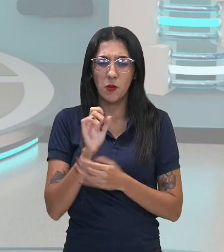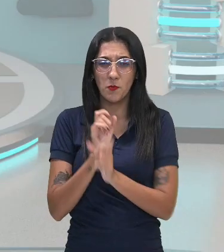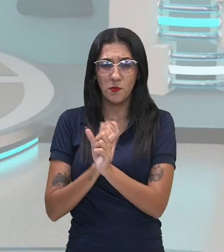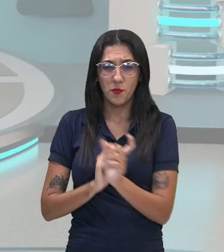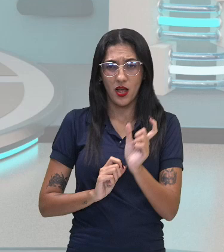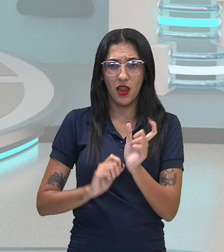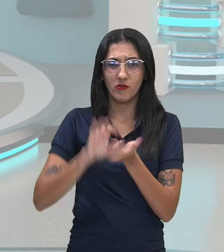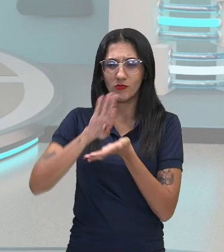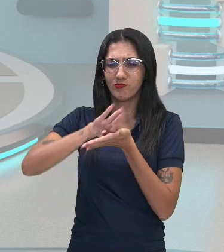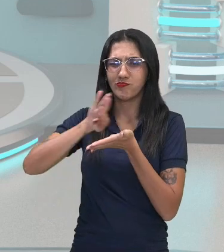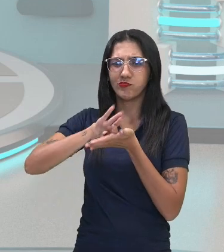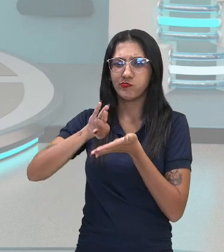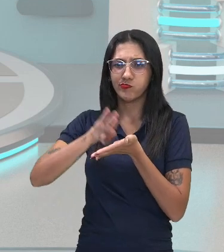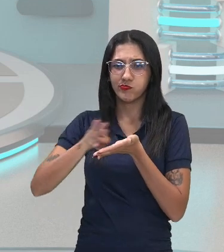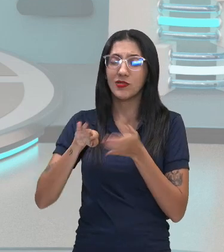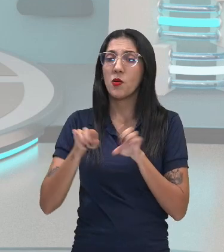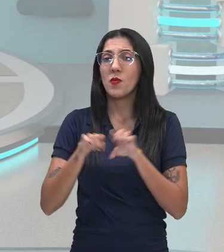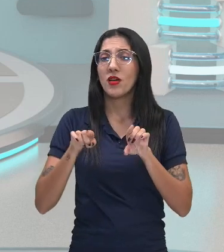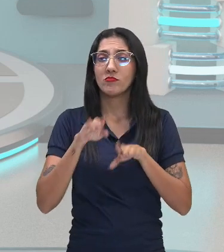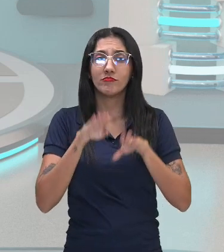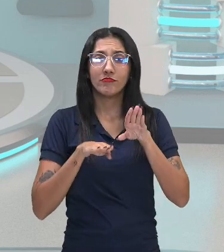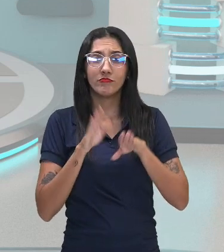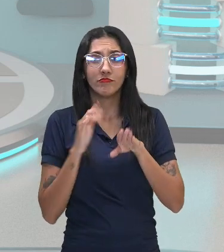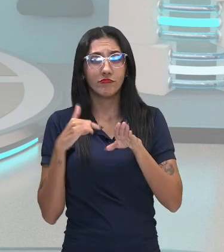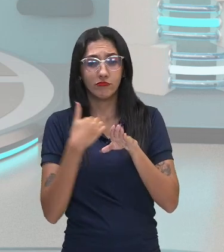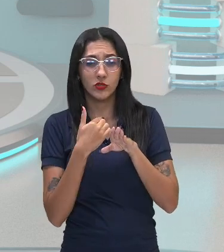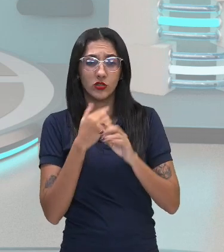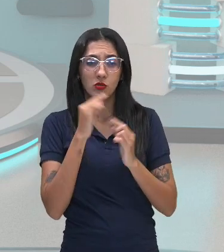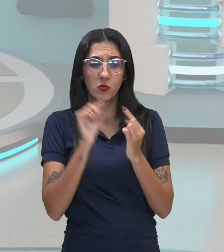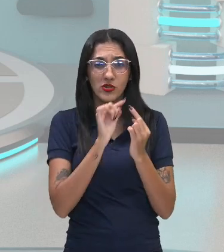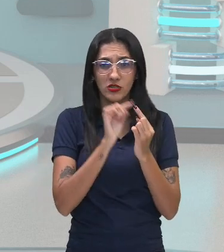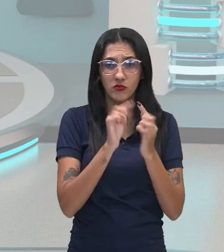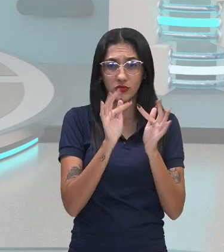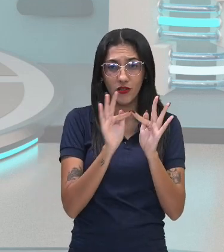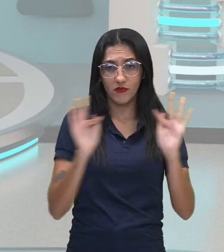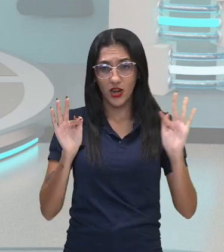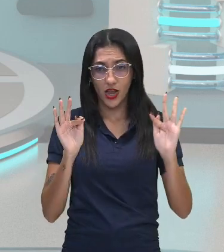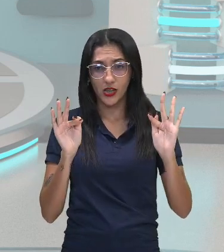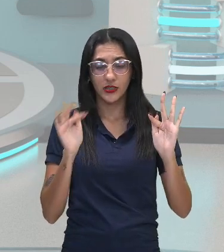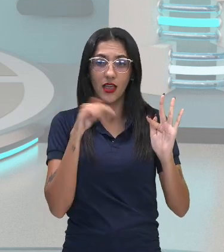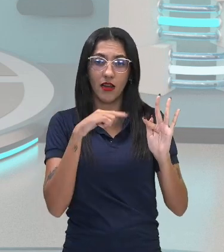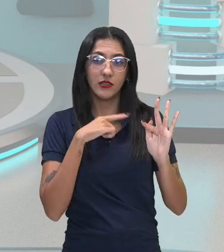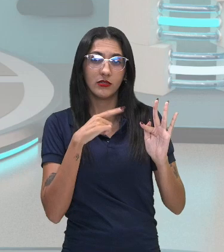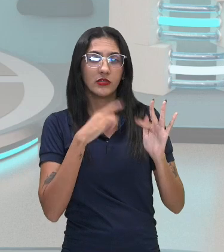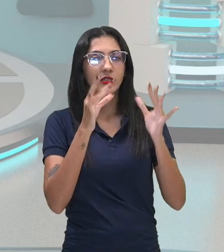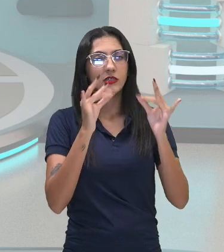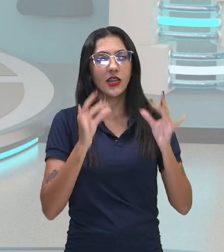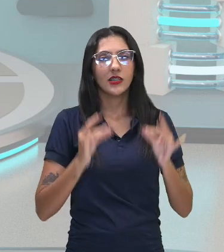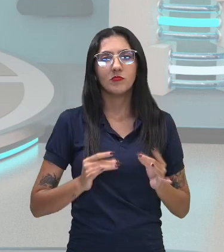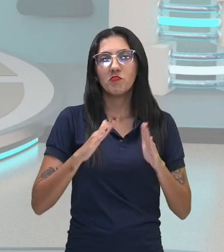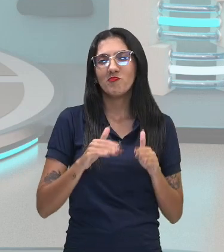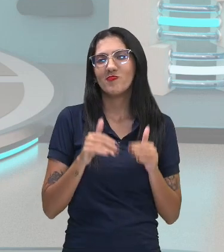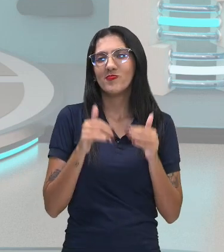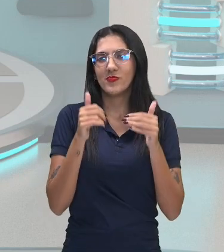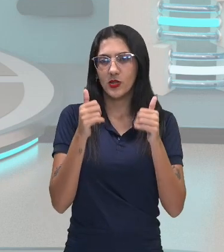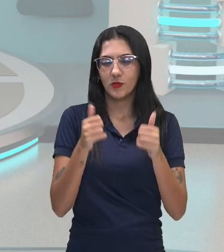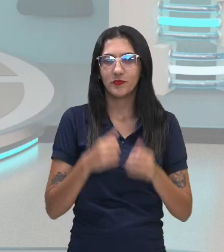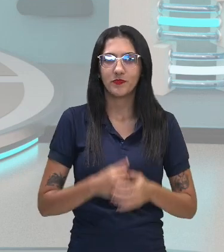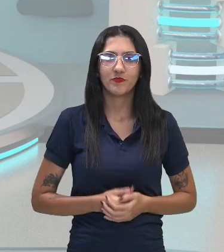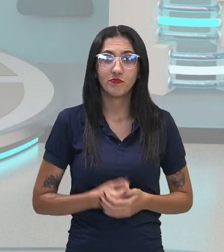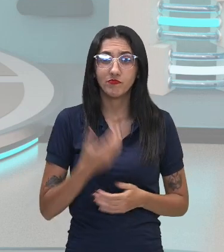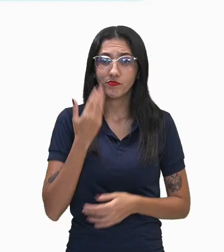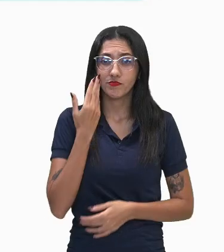conjunção, dependendo da minha intencionalidade, eu vou dar uma ênfase maior naquilo que eu estou querendo transmitir. Vamos ver.